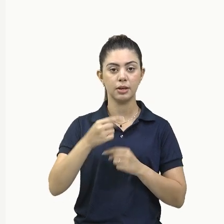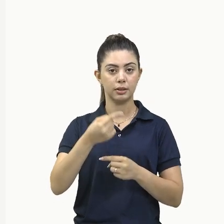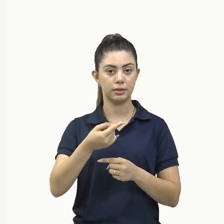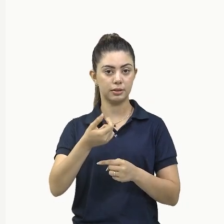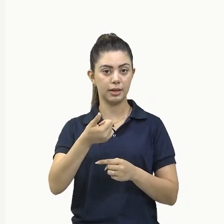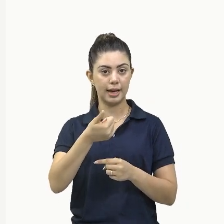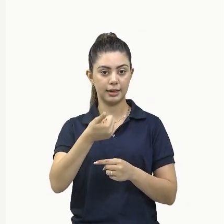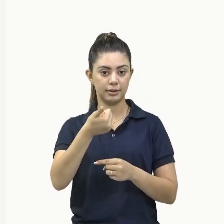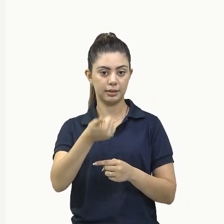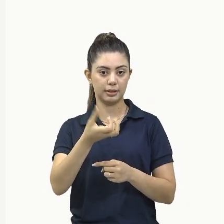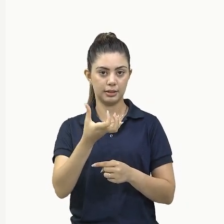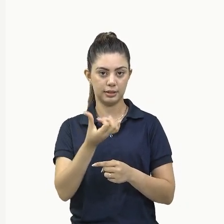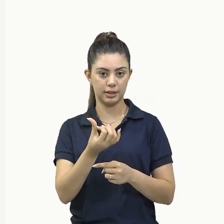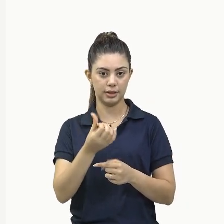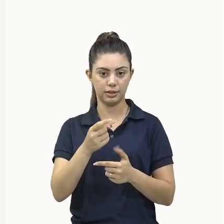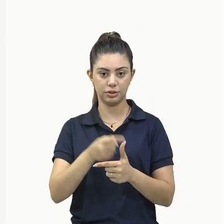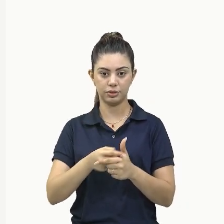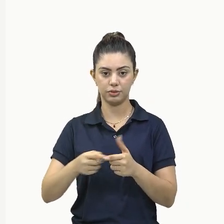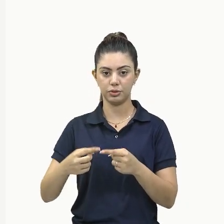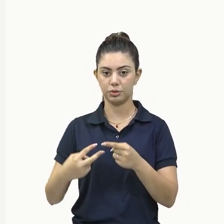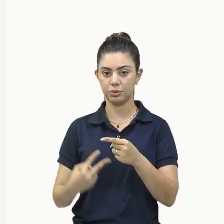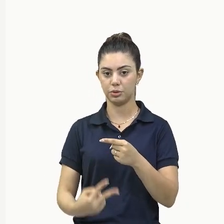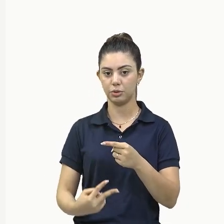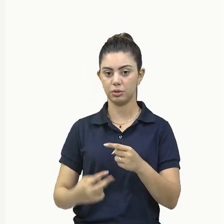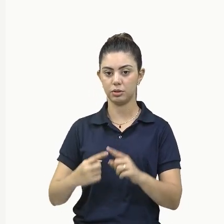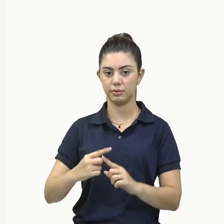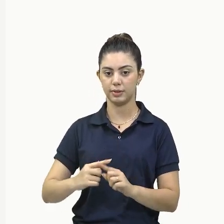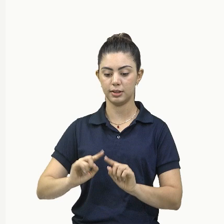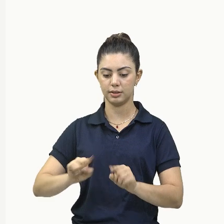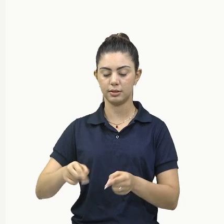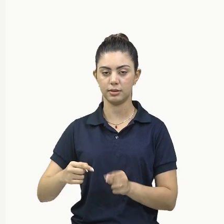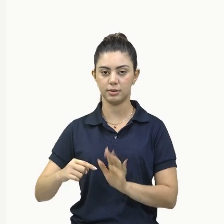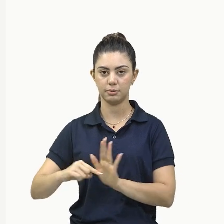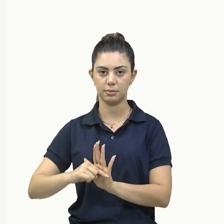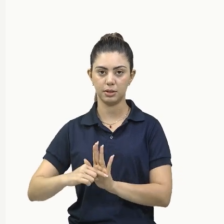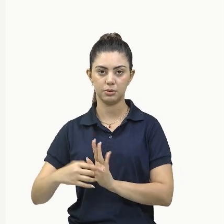16 dividido por 2, que multiplica